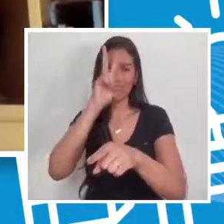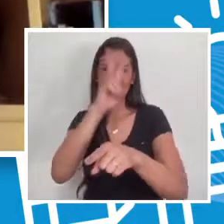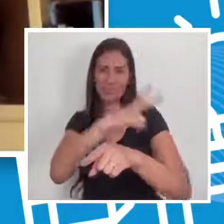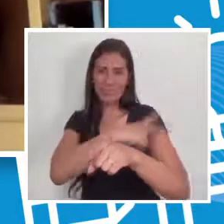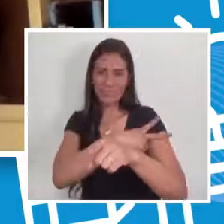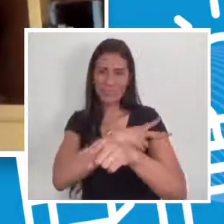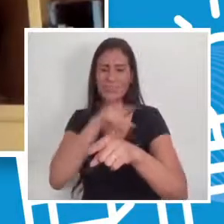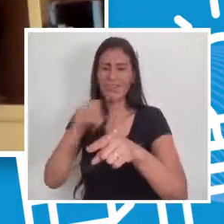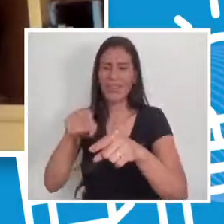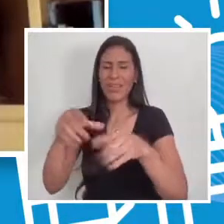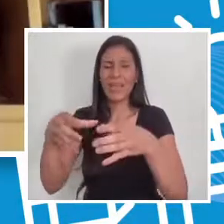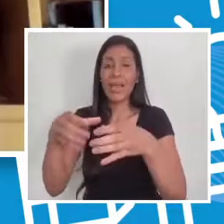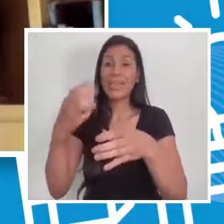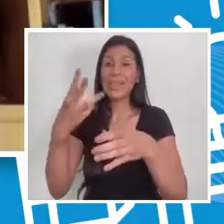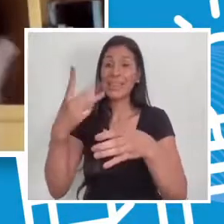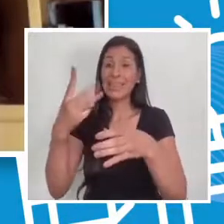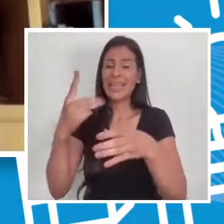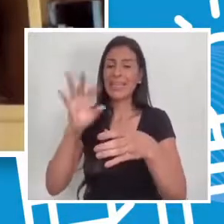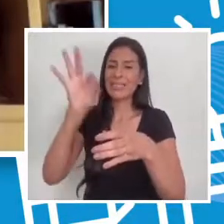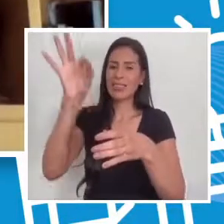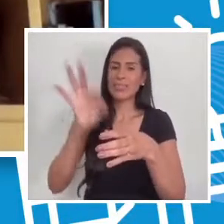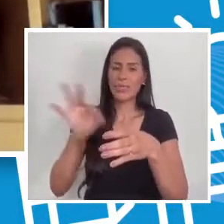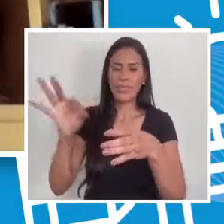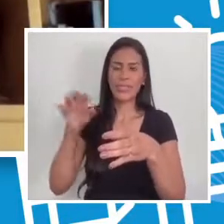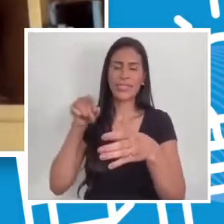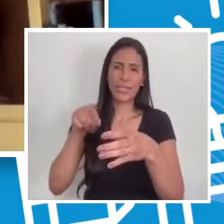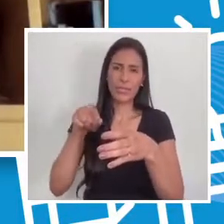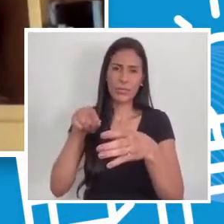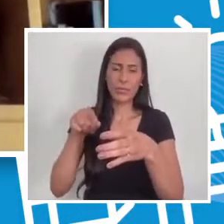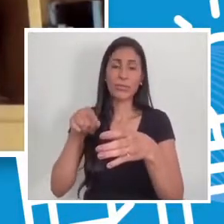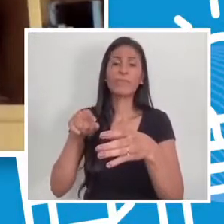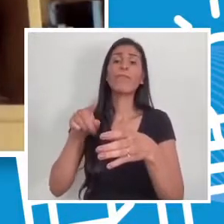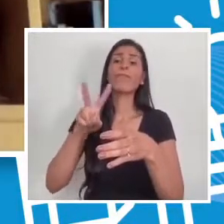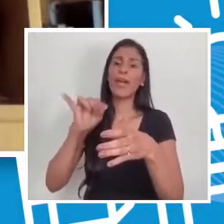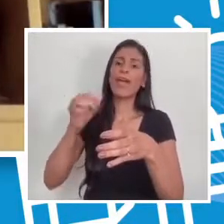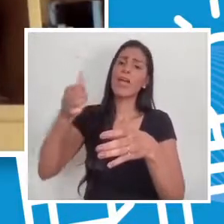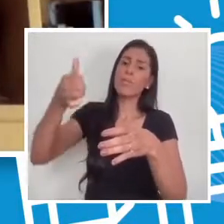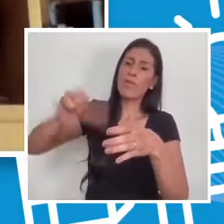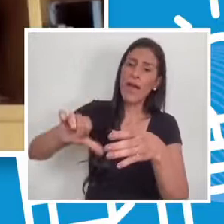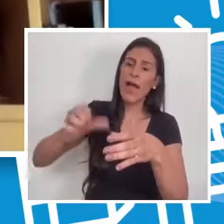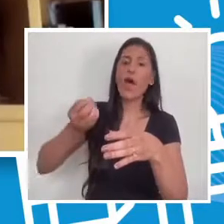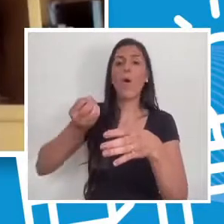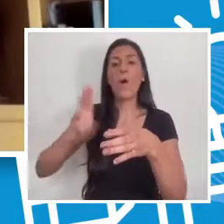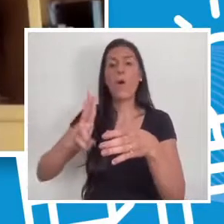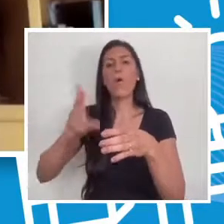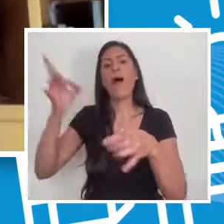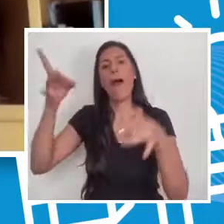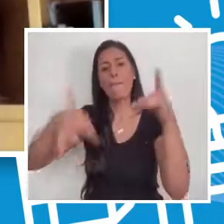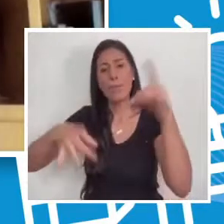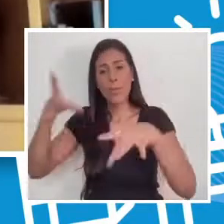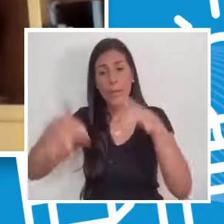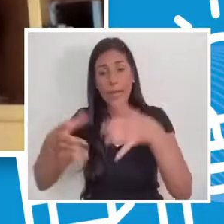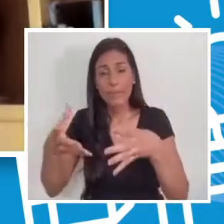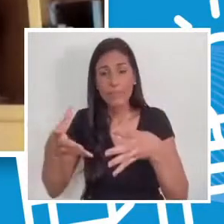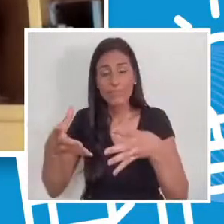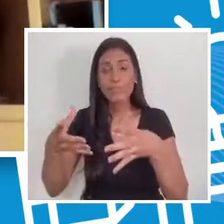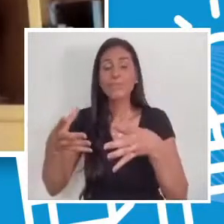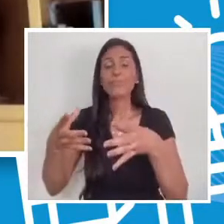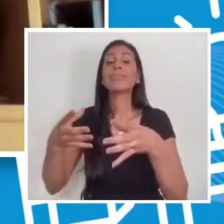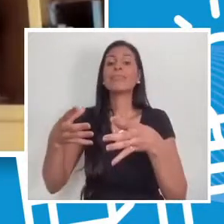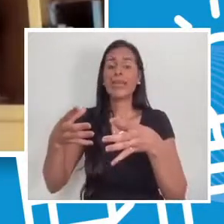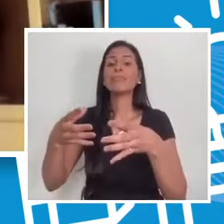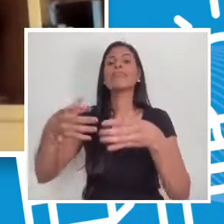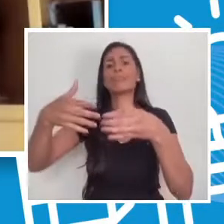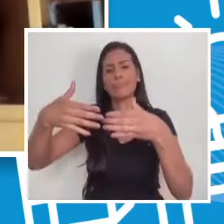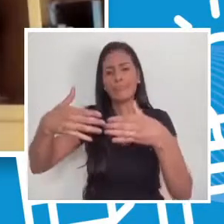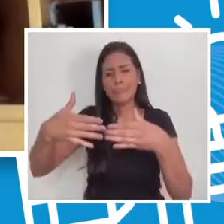final da segunda série ou durante a segunda série ou vão reprovar ou vão evadir, e é muito grande ainda, quase da ordem